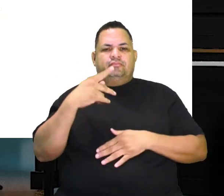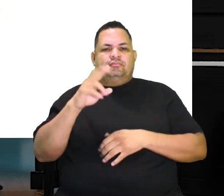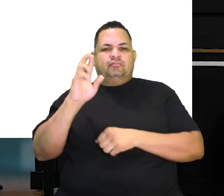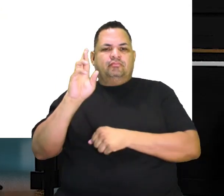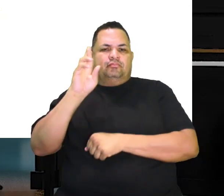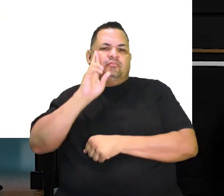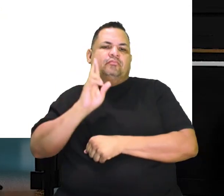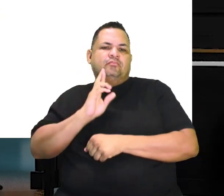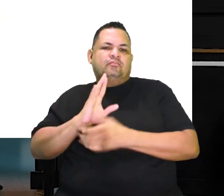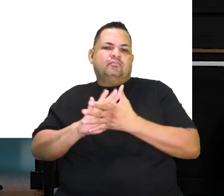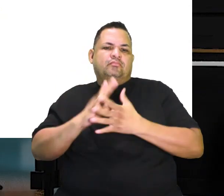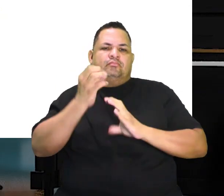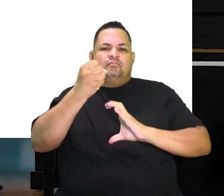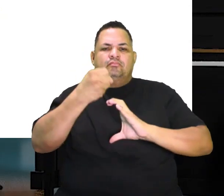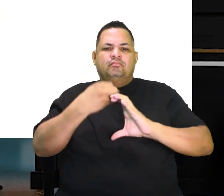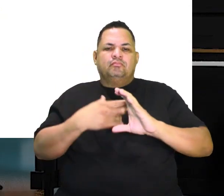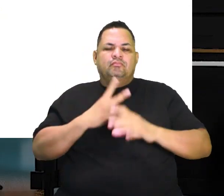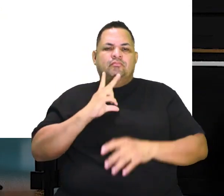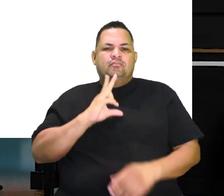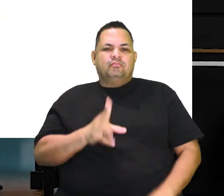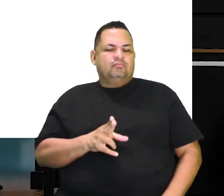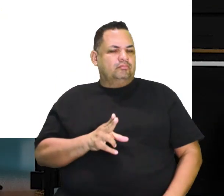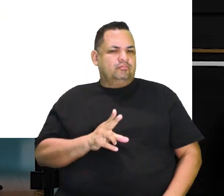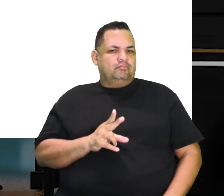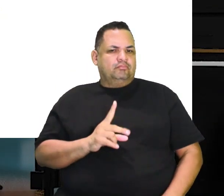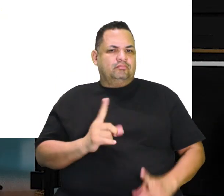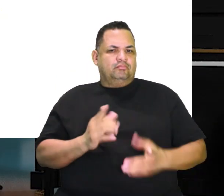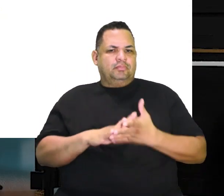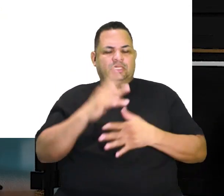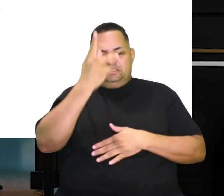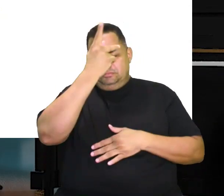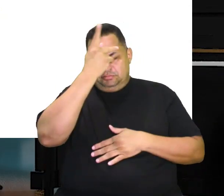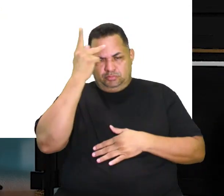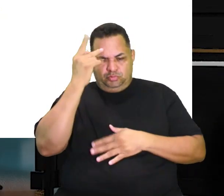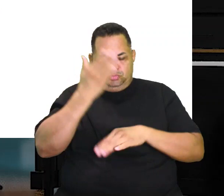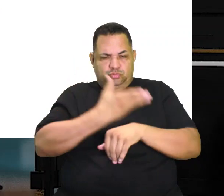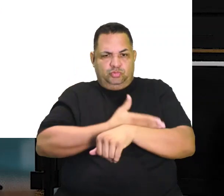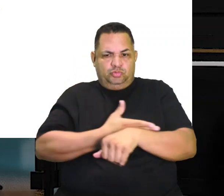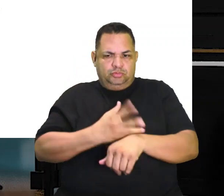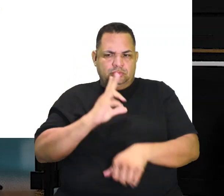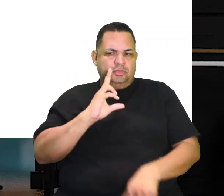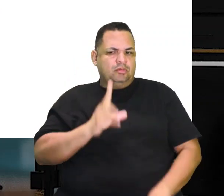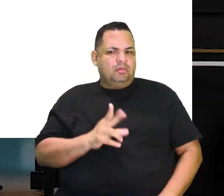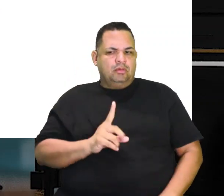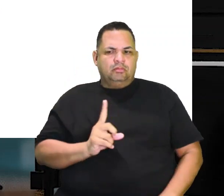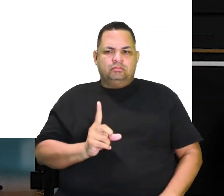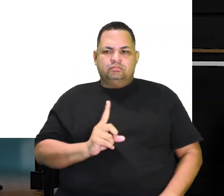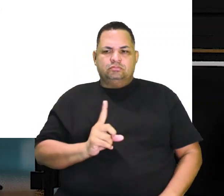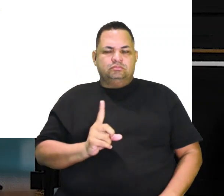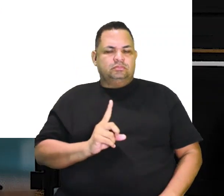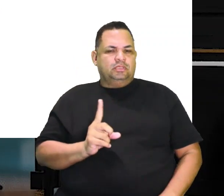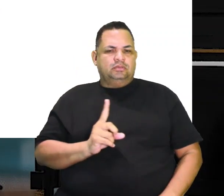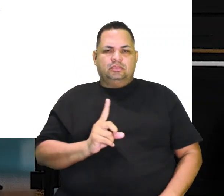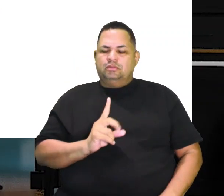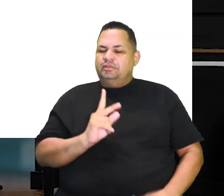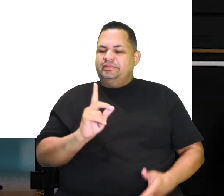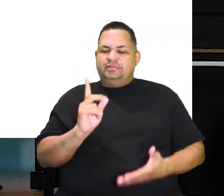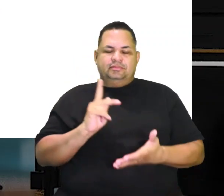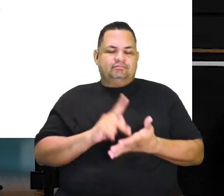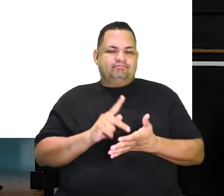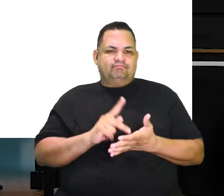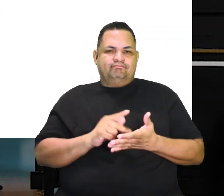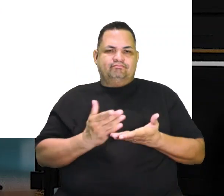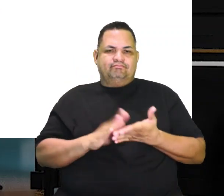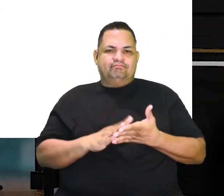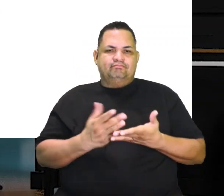que em Rondônia as características são as mesmas para as pessoas, os costumes são o mesmo, mas não é. Então,